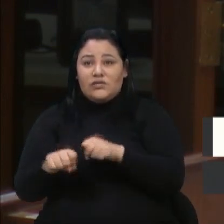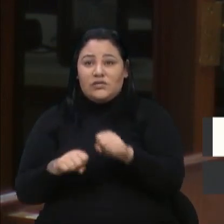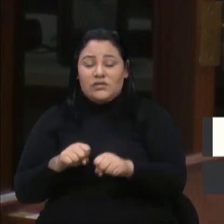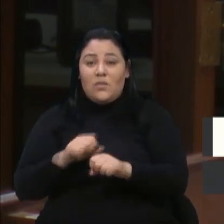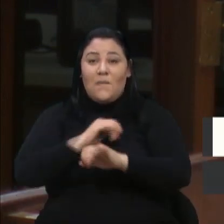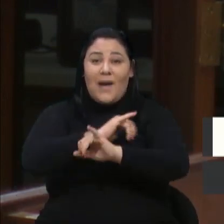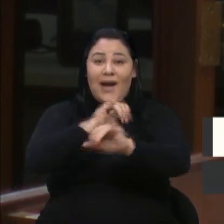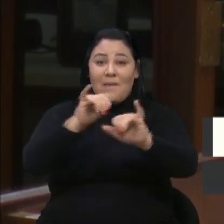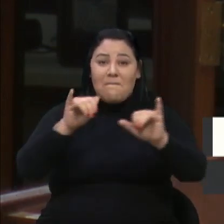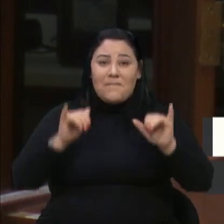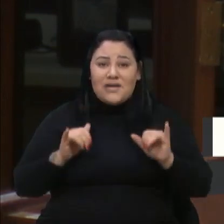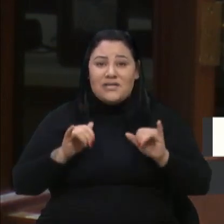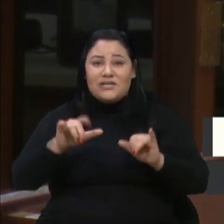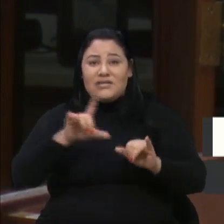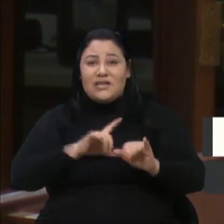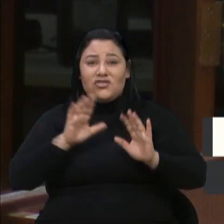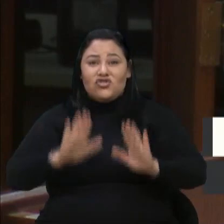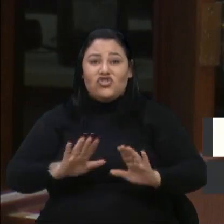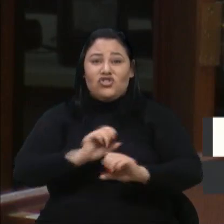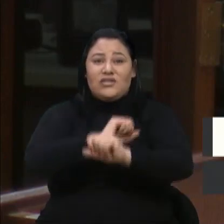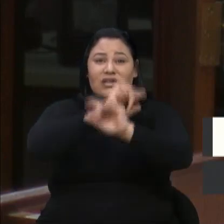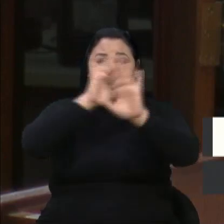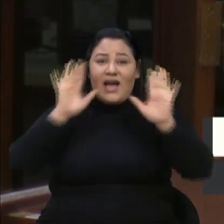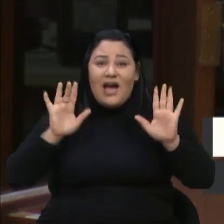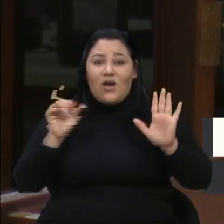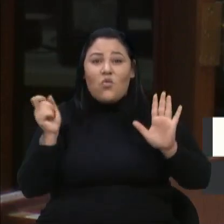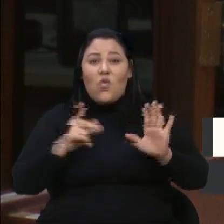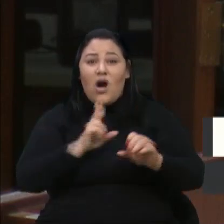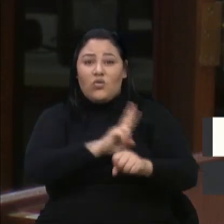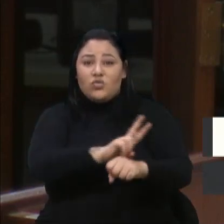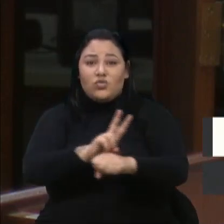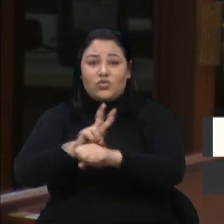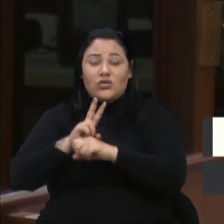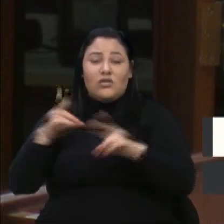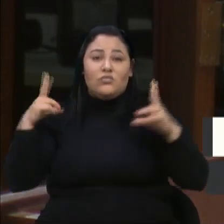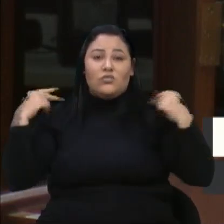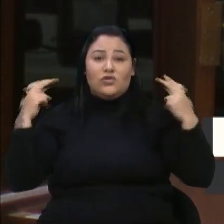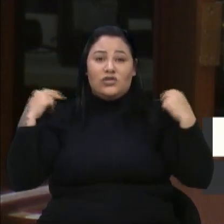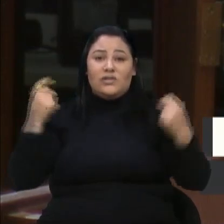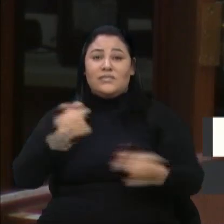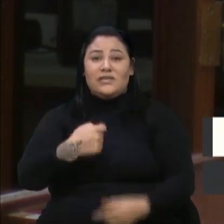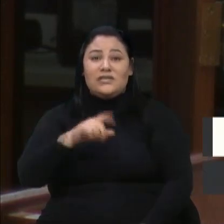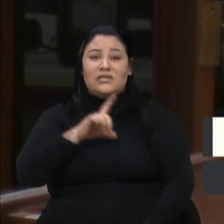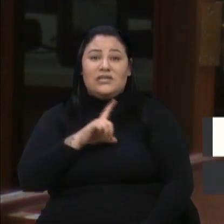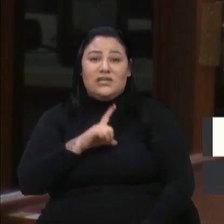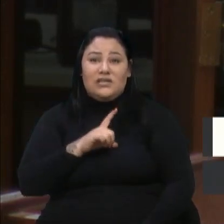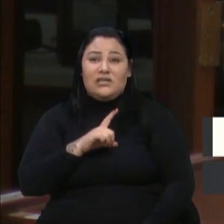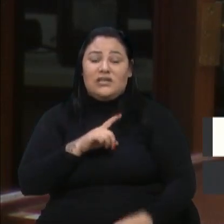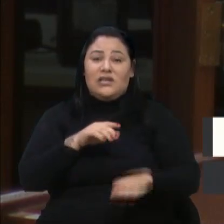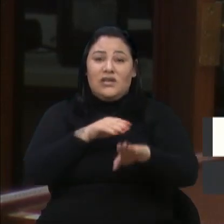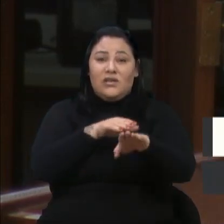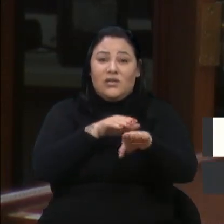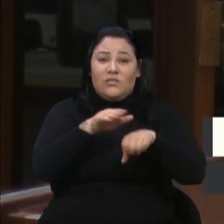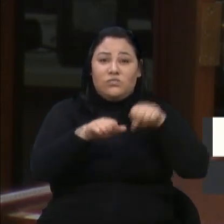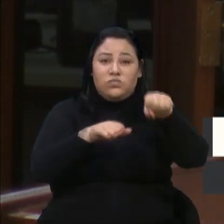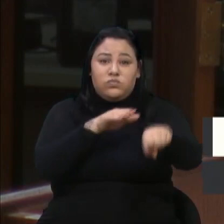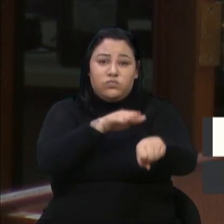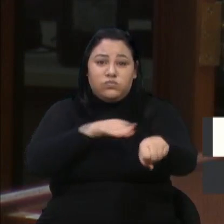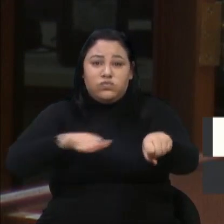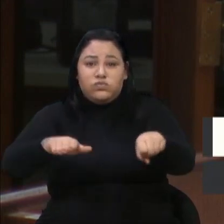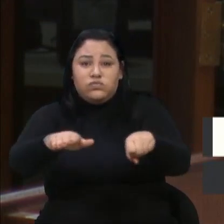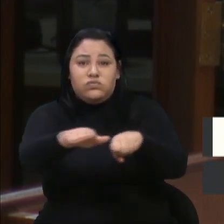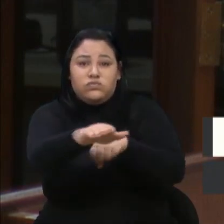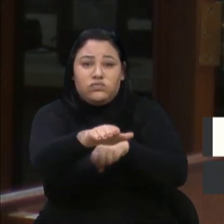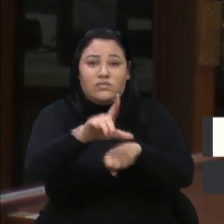campanha que deixe claro quais são os cuidados que os motoristas precisam ter ao ultrapassar um ciclista, para manter